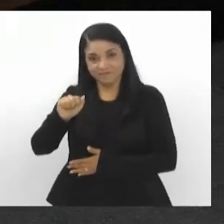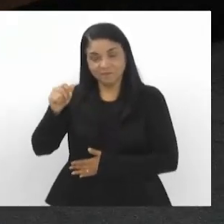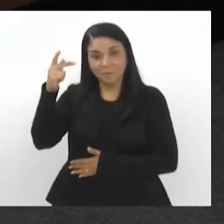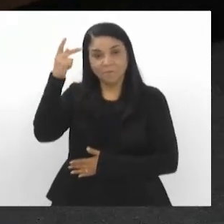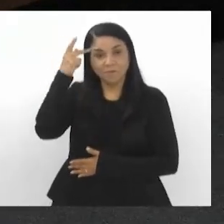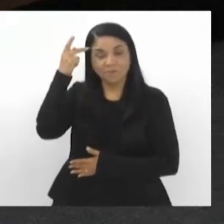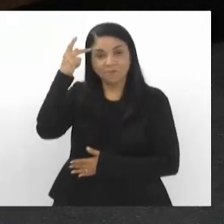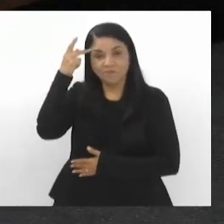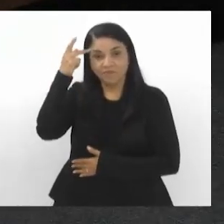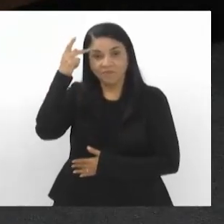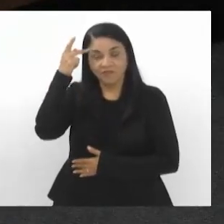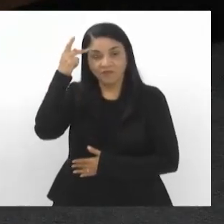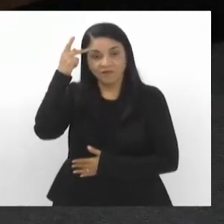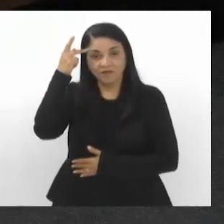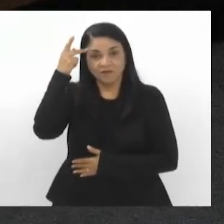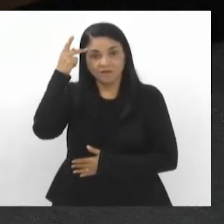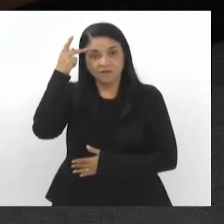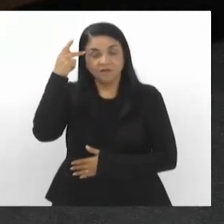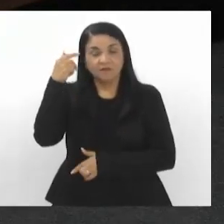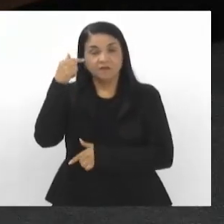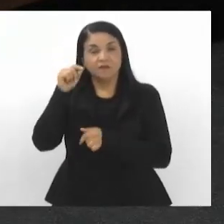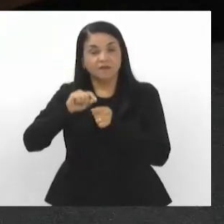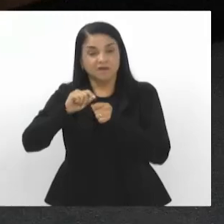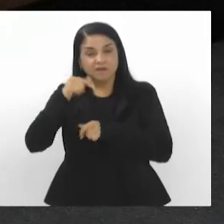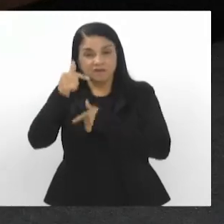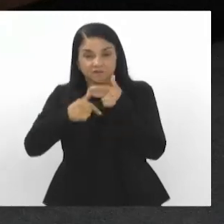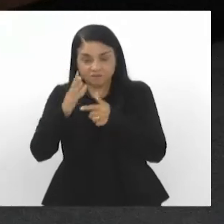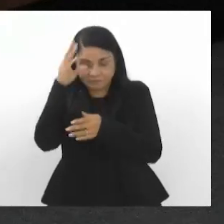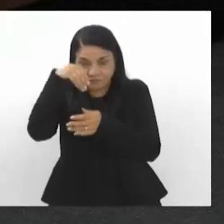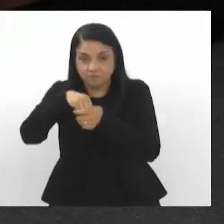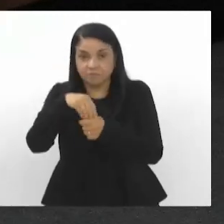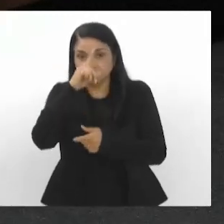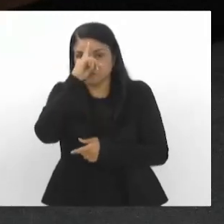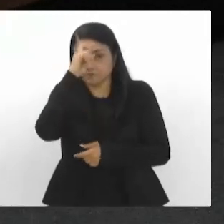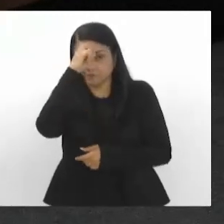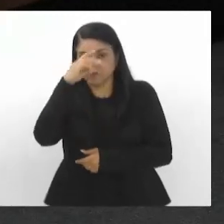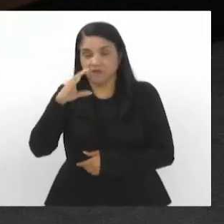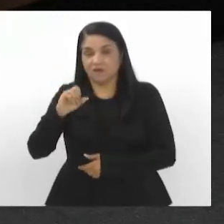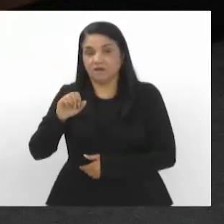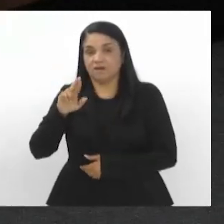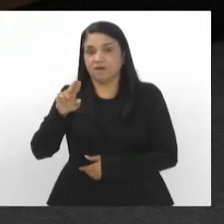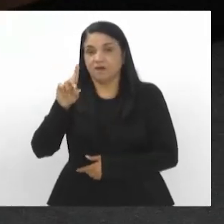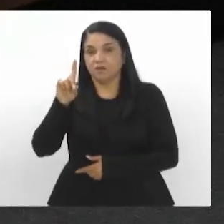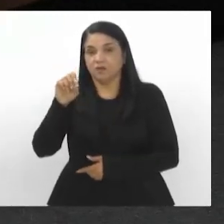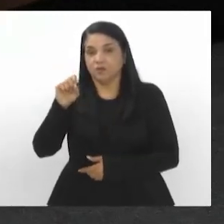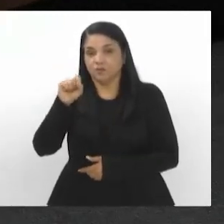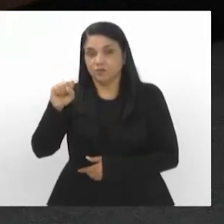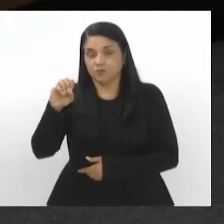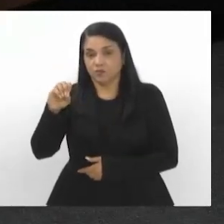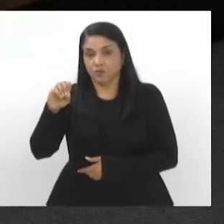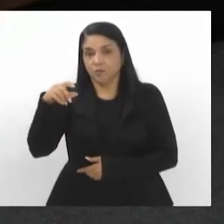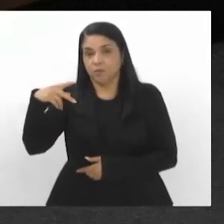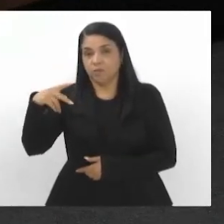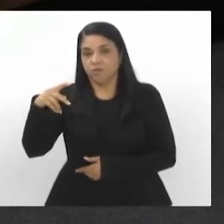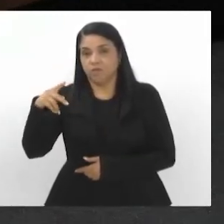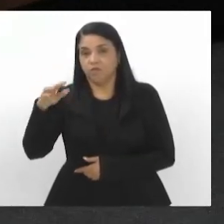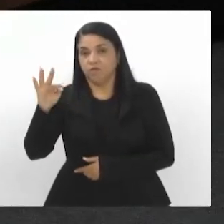Paulista para fazer um trabalho no Hospital Cardoso Fontes. Sabe por qual bagatela, deputado?